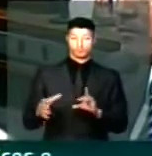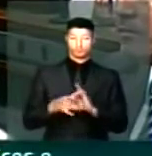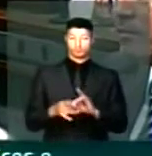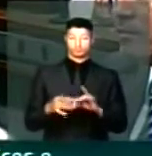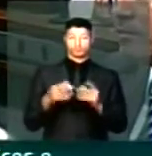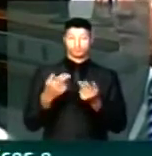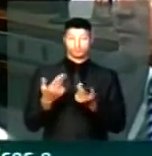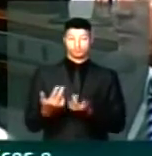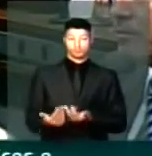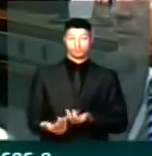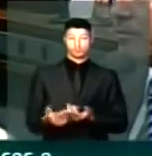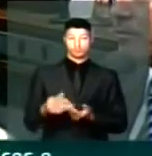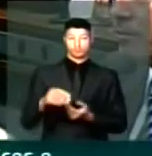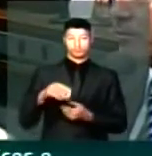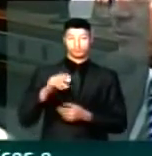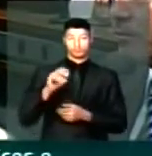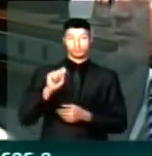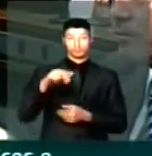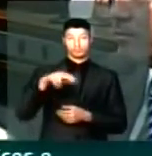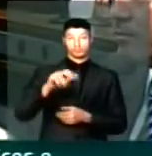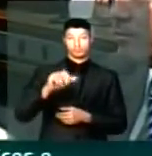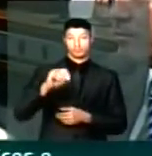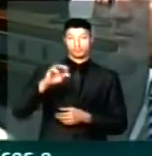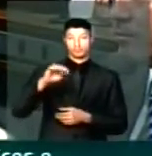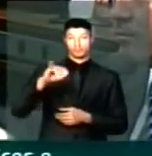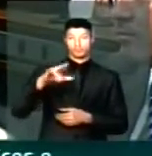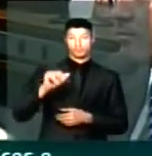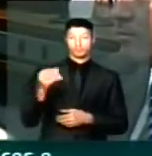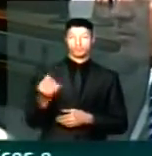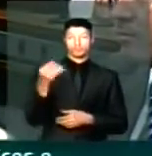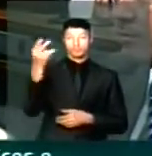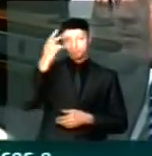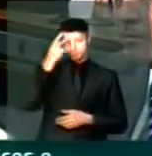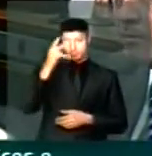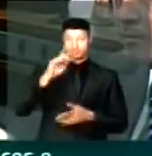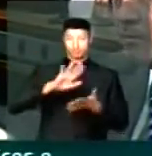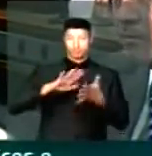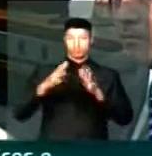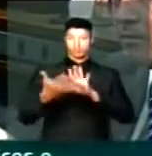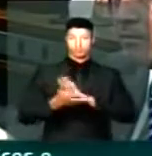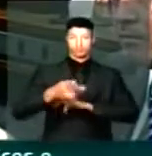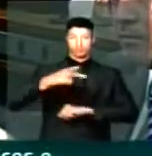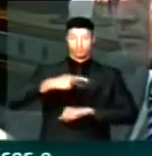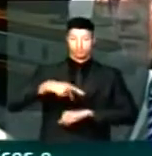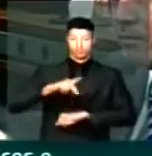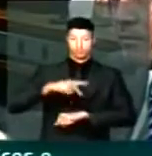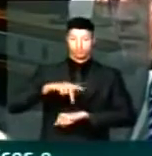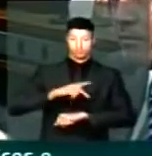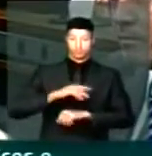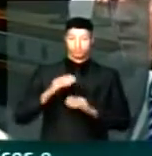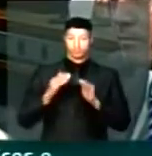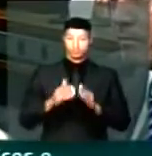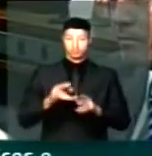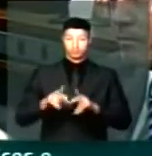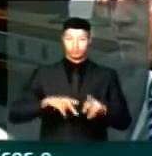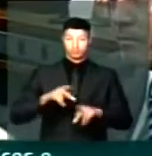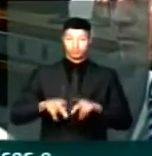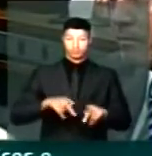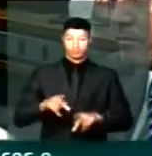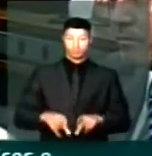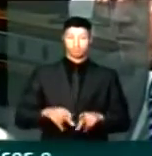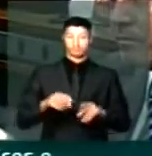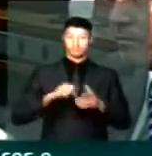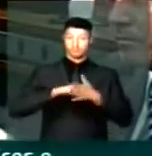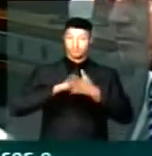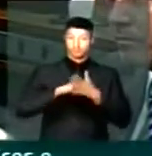constituindo-se como uma alavanca fundamental para transformar este país num abrigo para o seu povo.